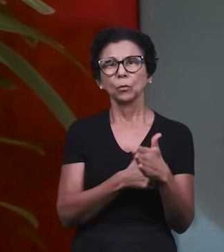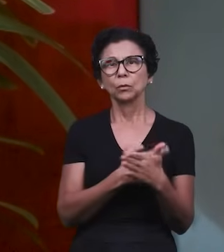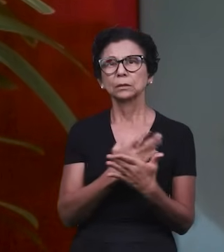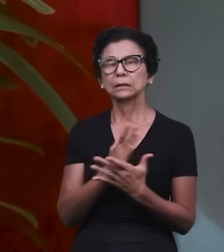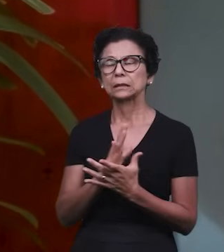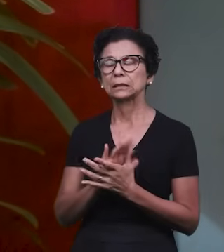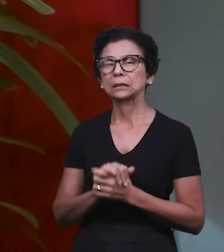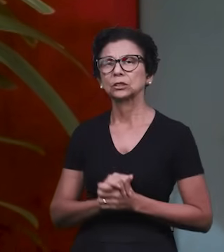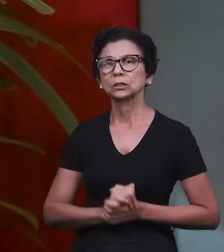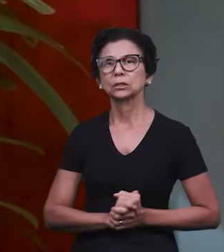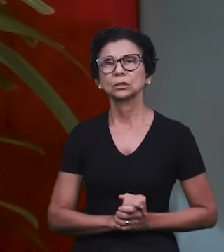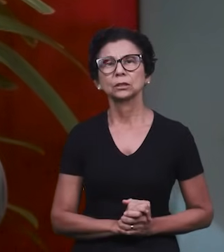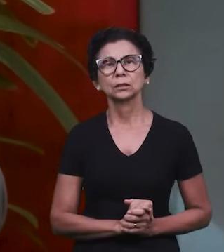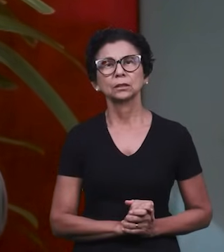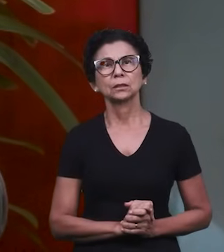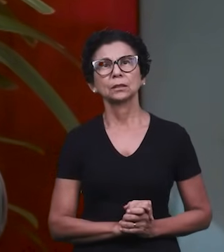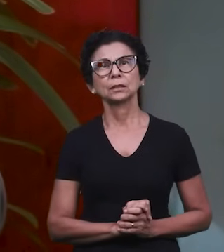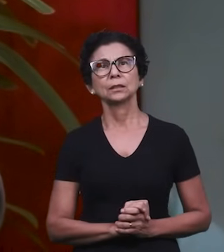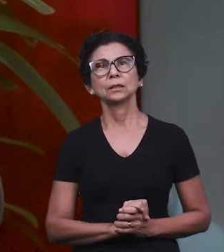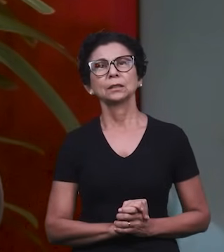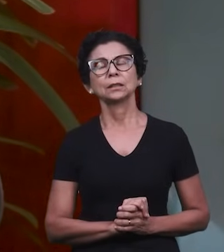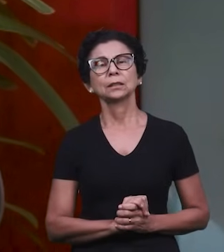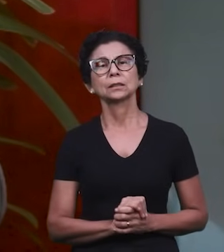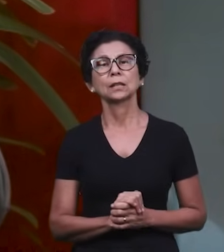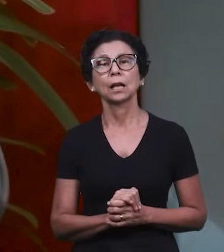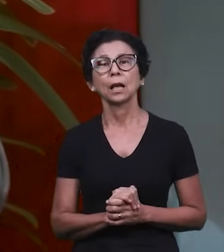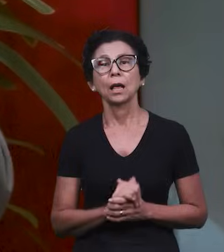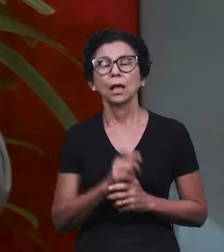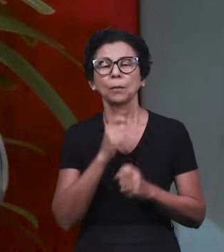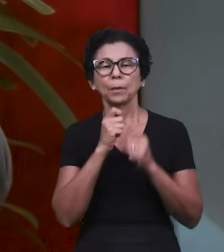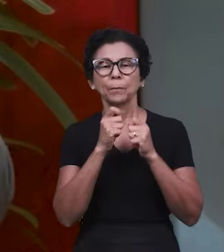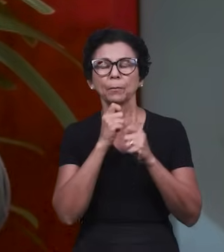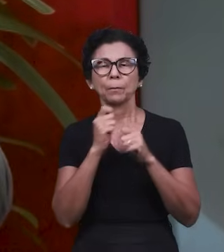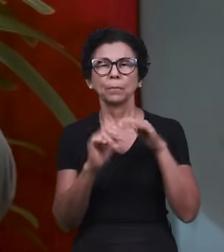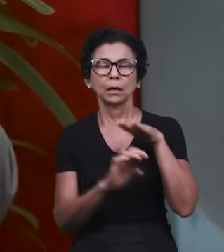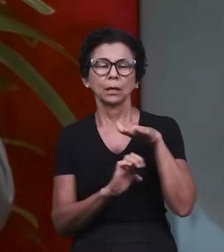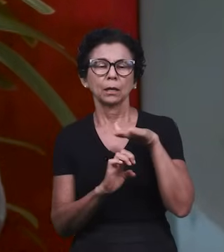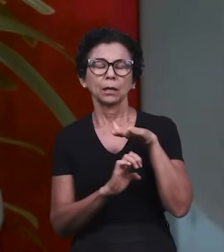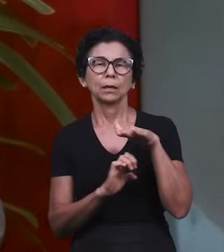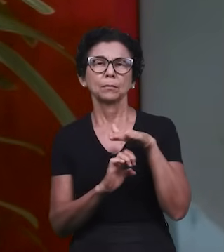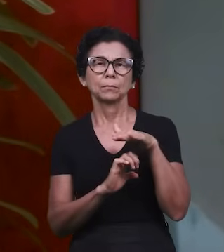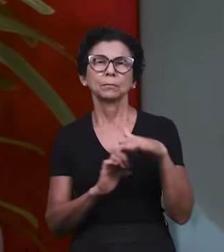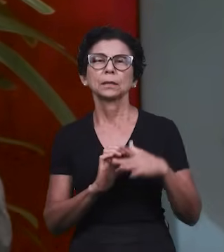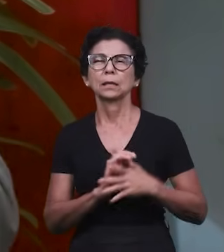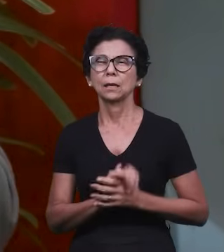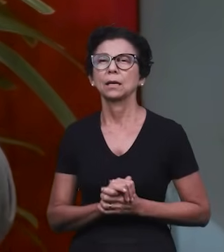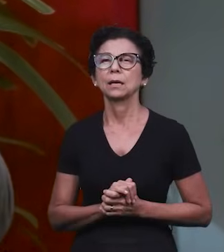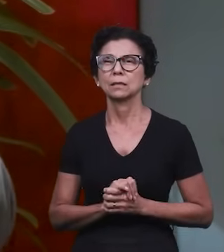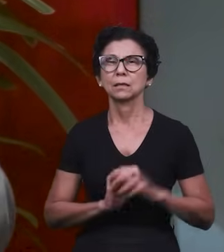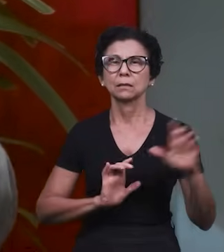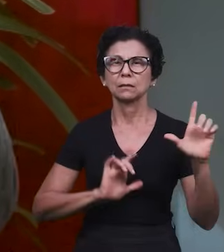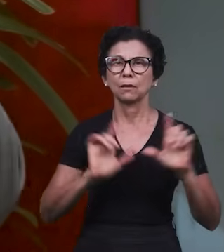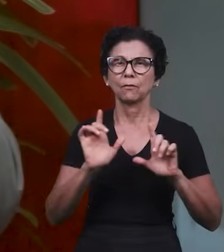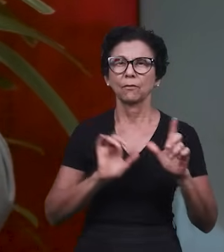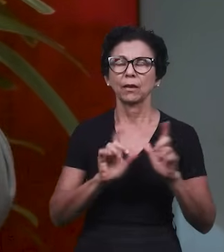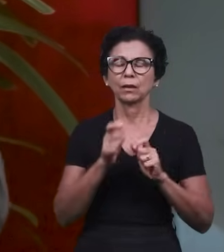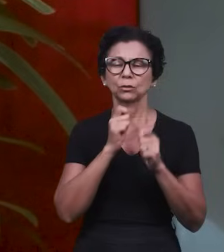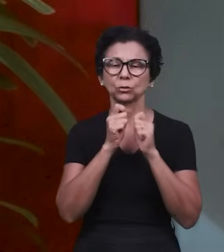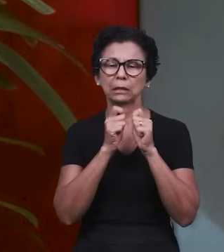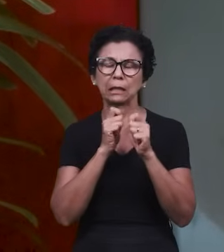de imprensa que vão fazer a cobertura do evento, que foram convidados a estarem lá no evento e aqueles que